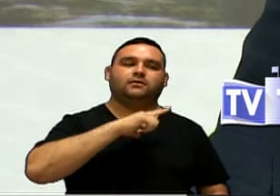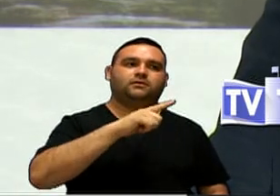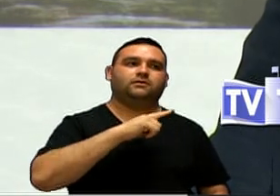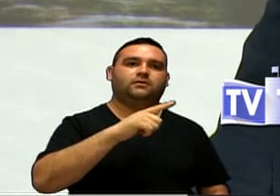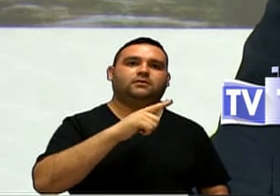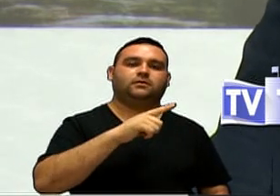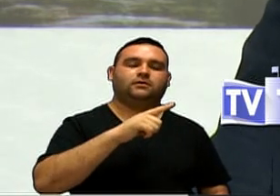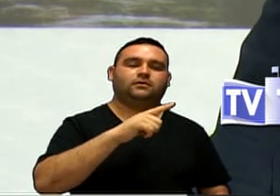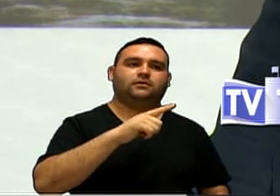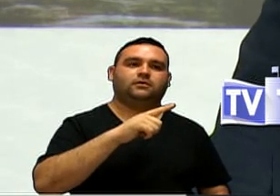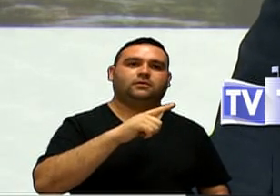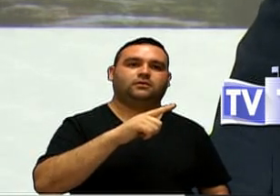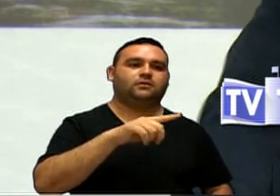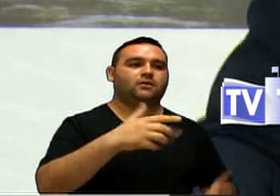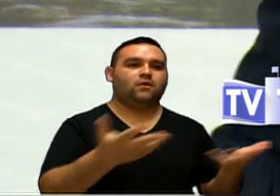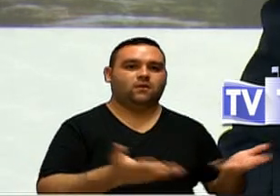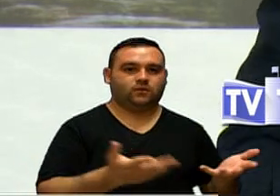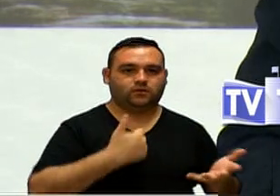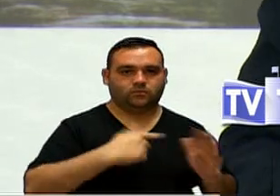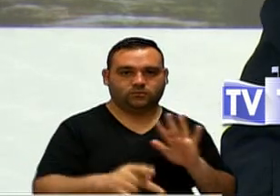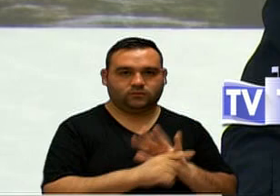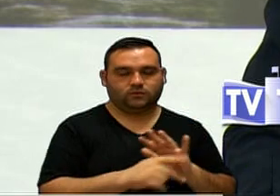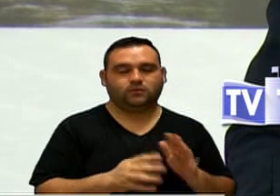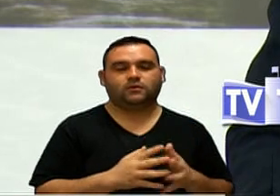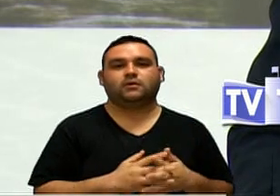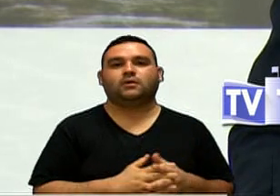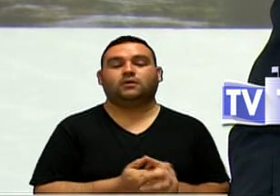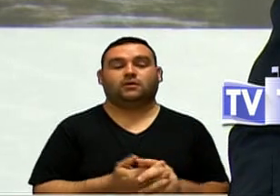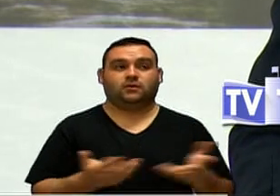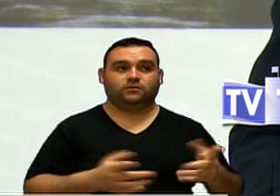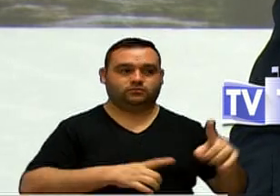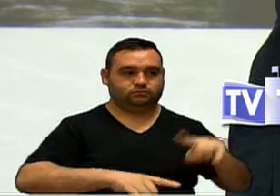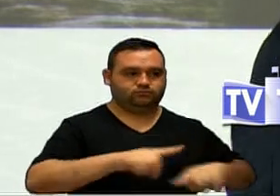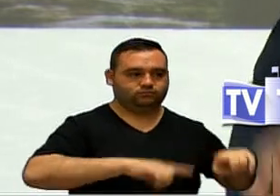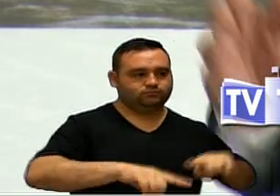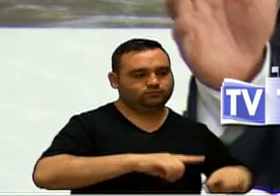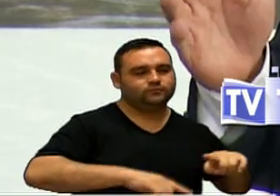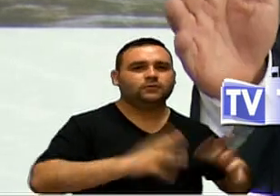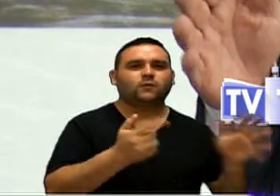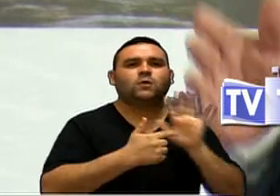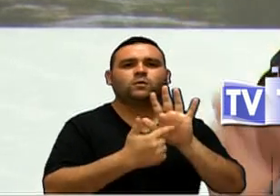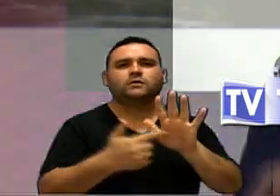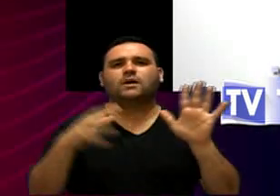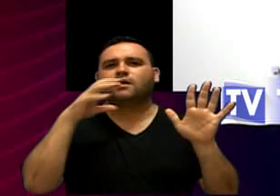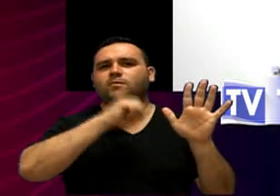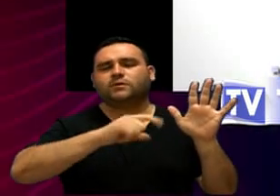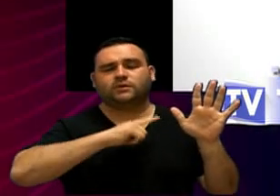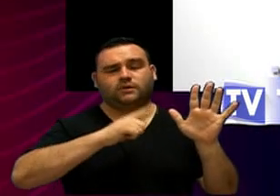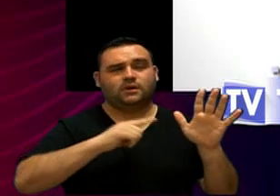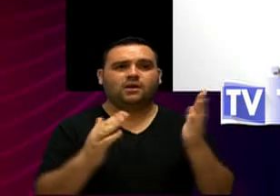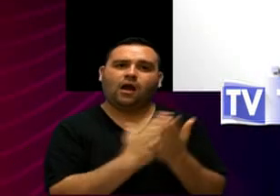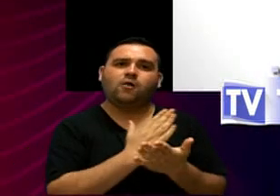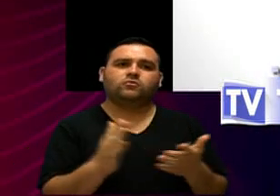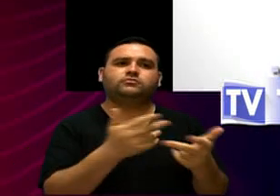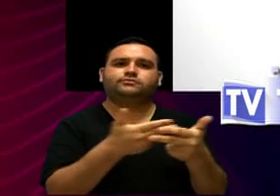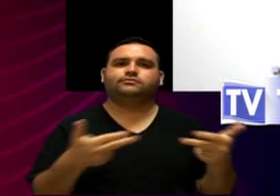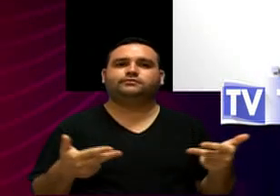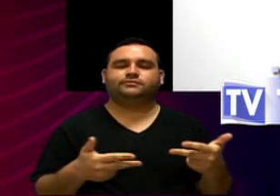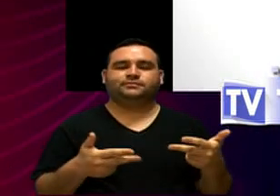da seccional que estou hoje nesse gerenciamento. Eu vou apresentar rapidamente aqui alguns dados.